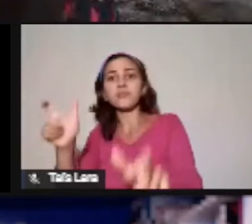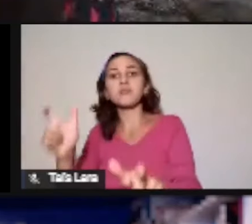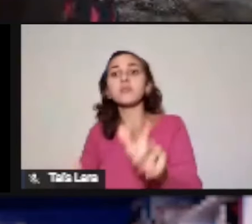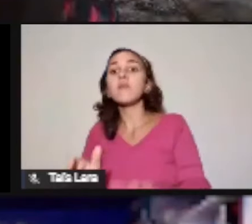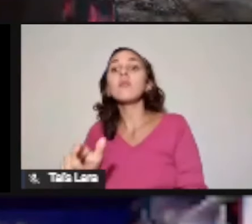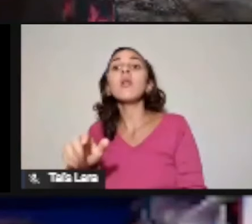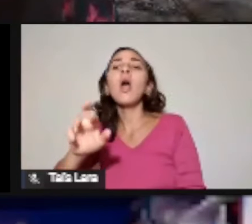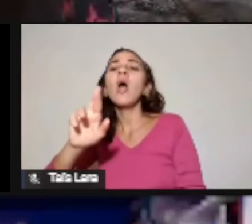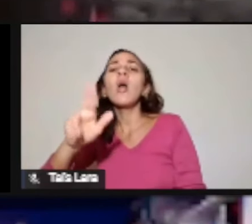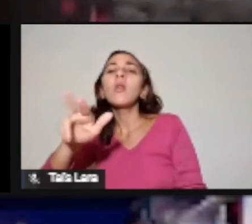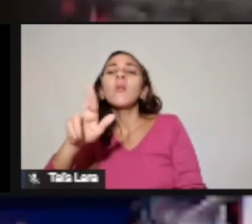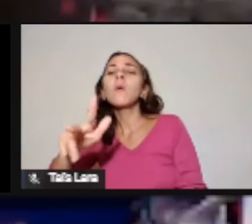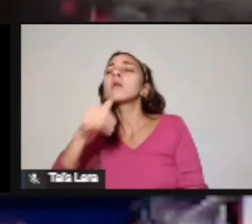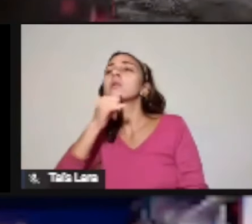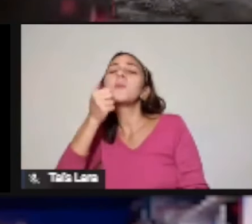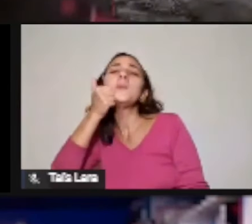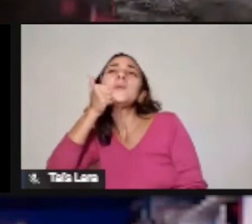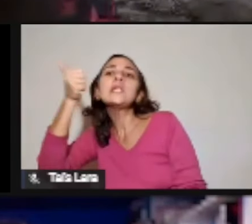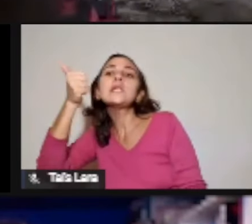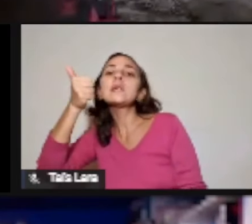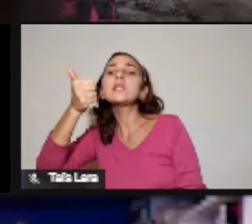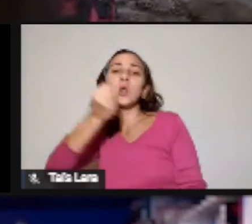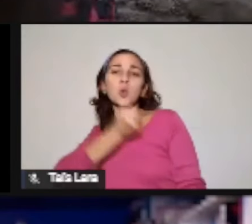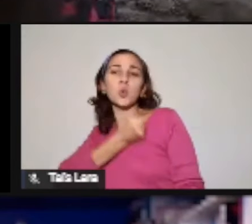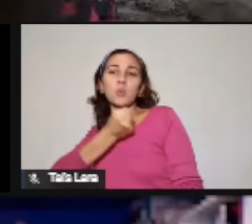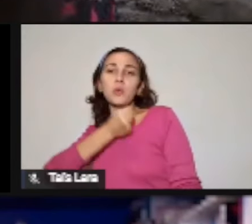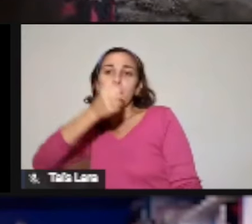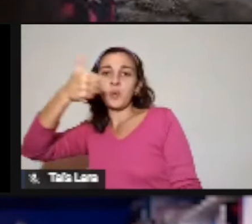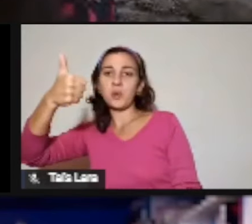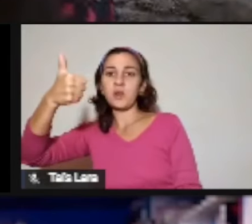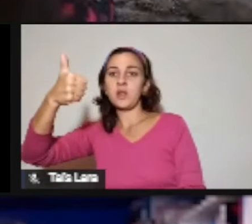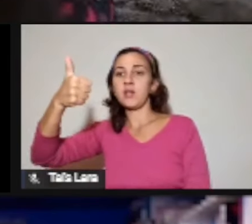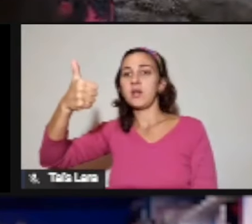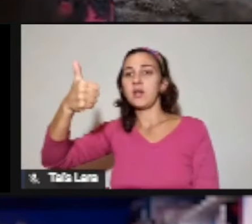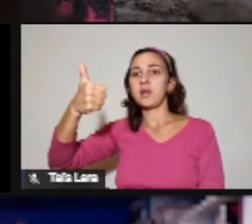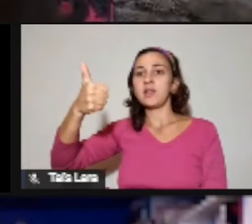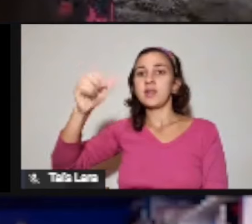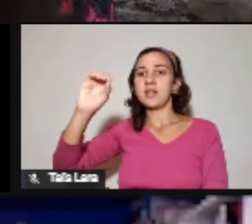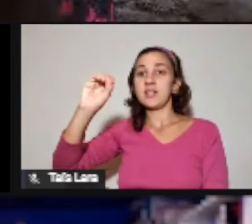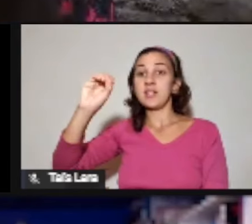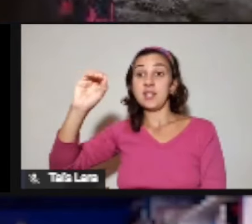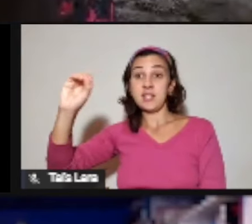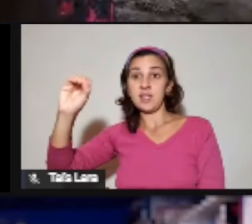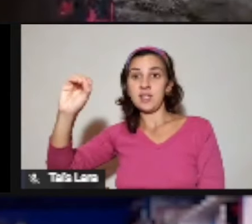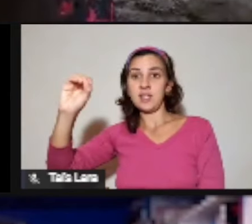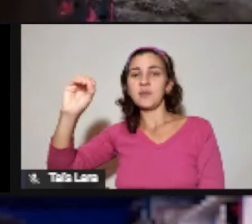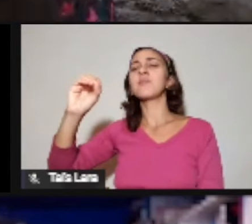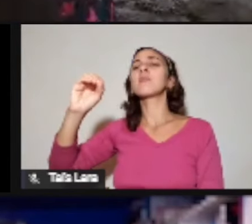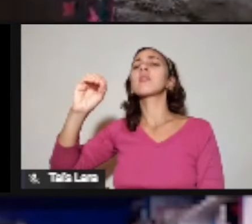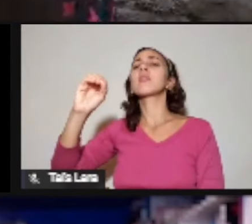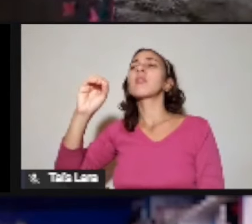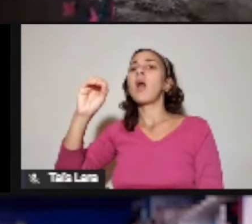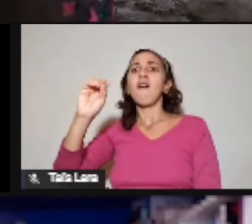aquela família. E primeiro que a denúncia, e assim, ai, como é que eu vou me envolver? A denúncia pode ser feita